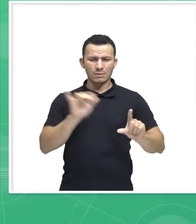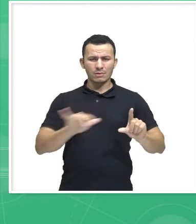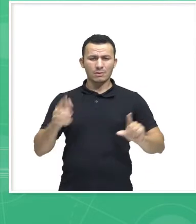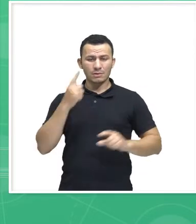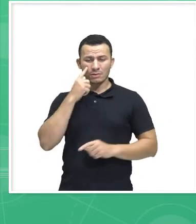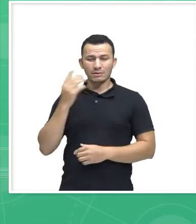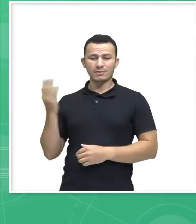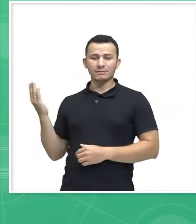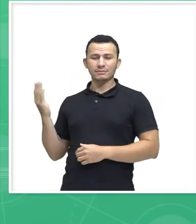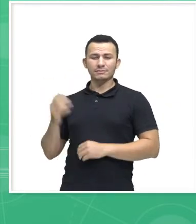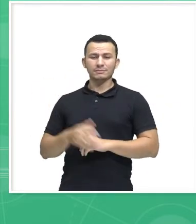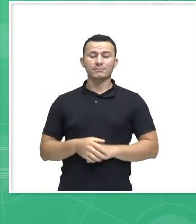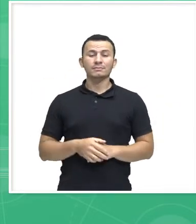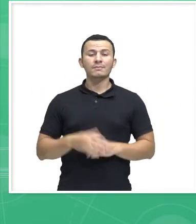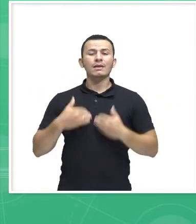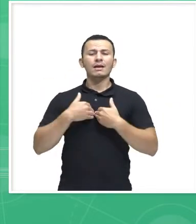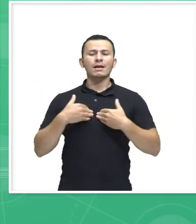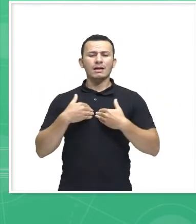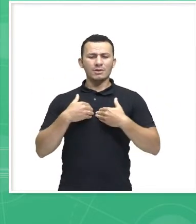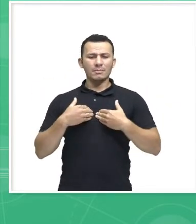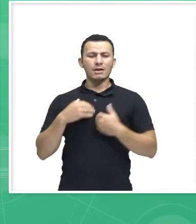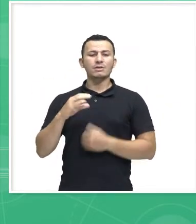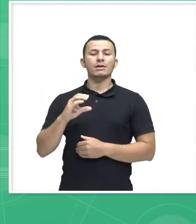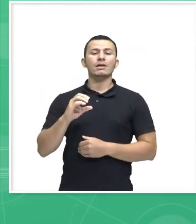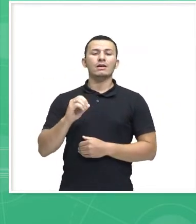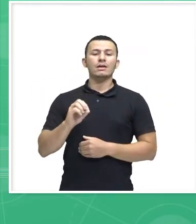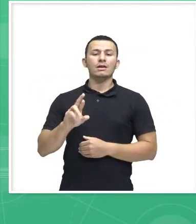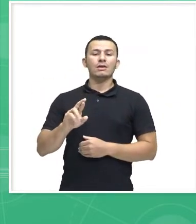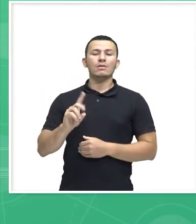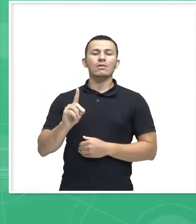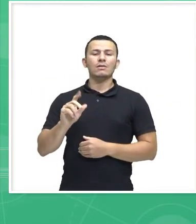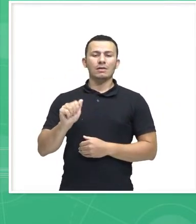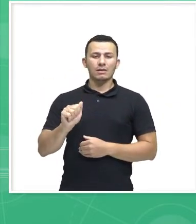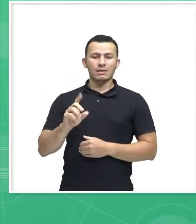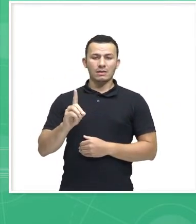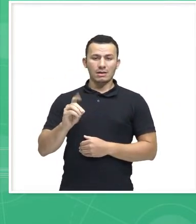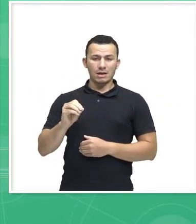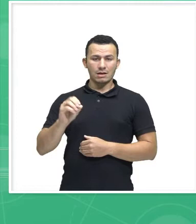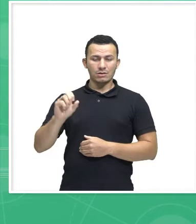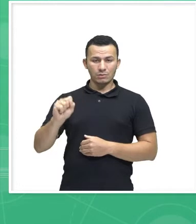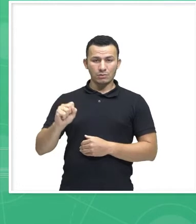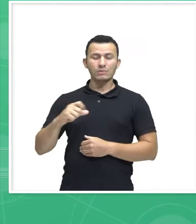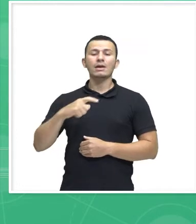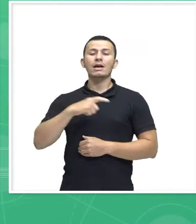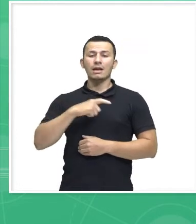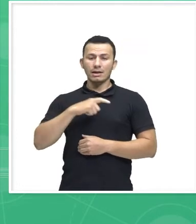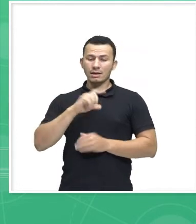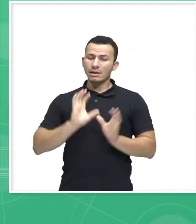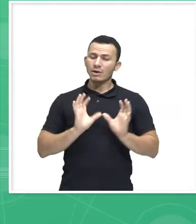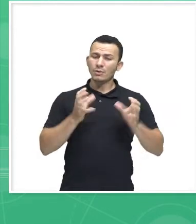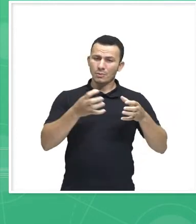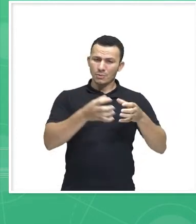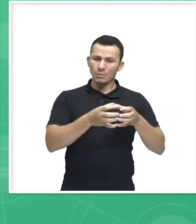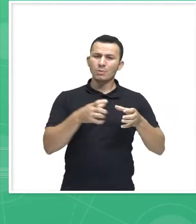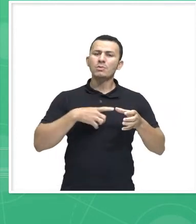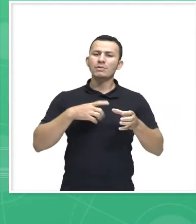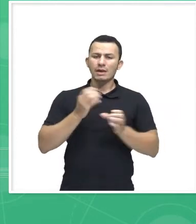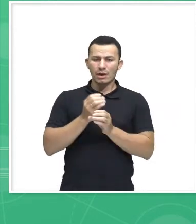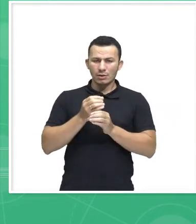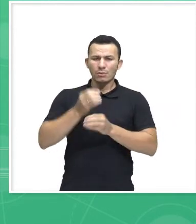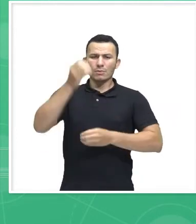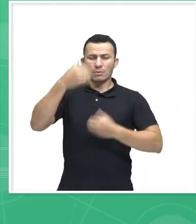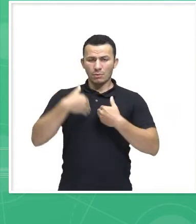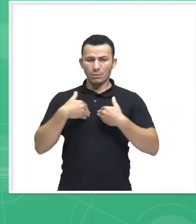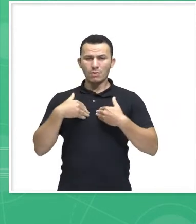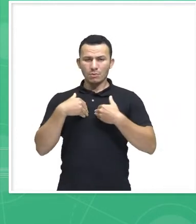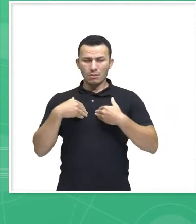Então os animais que são os cordados né que são todos aqueles animais que possuem a notocorda no qual pode